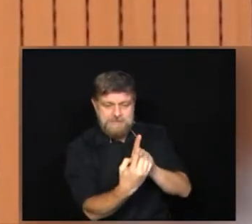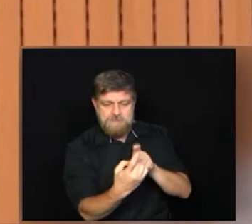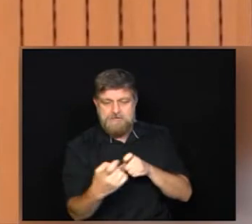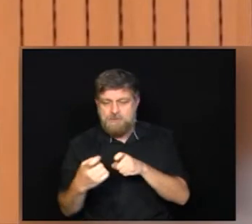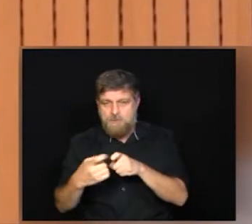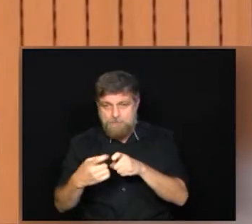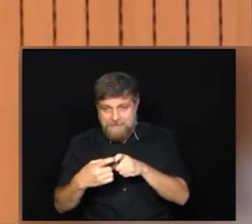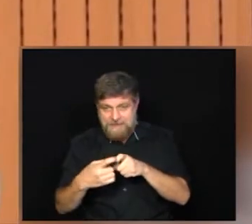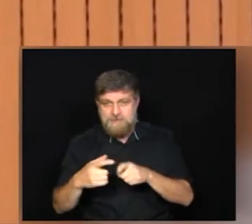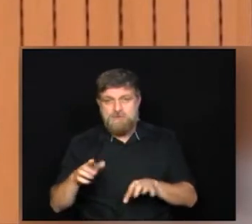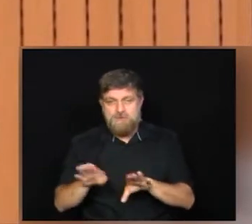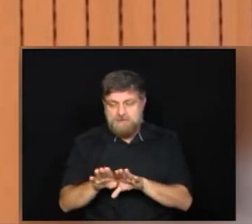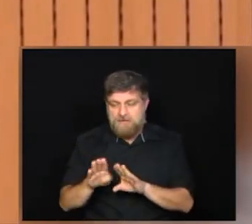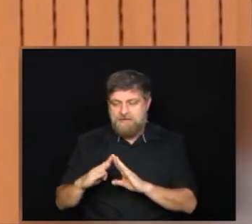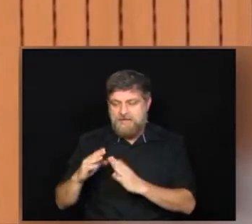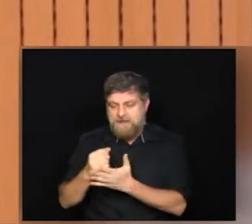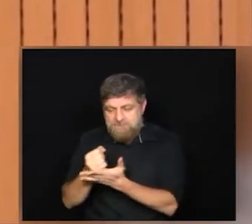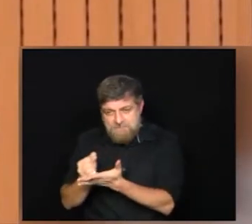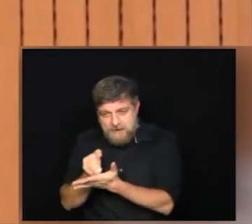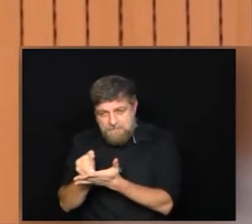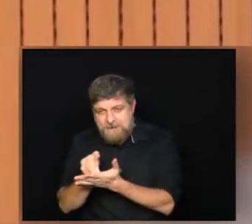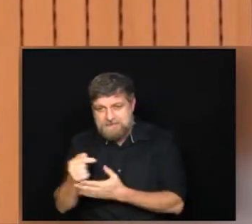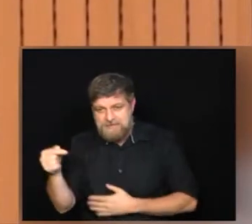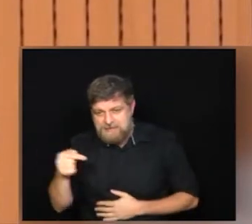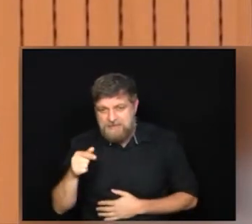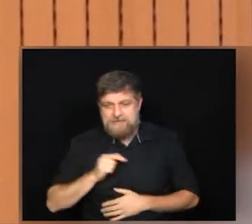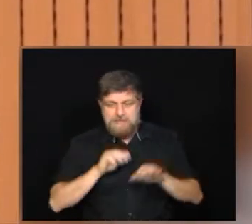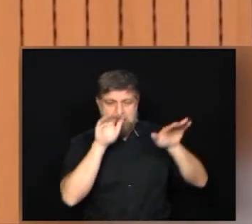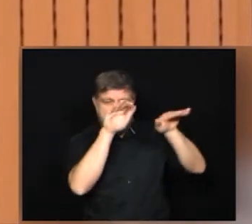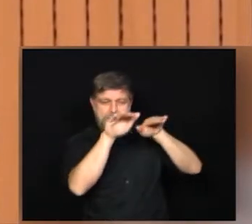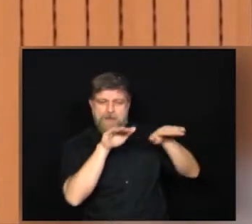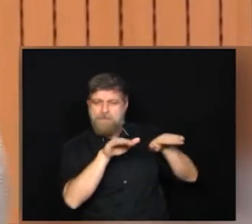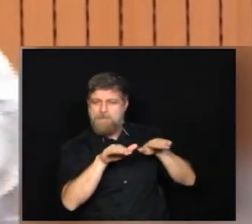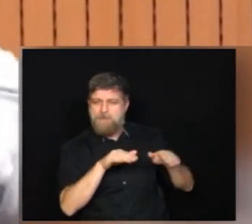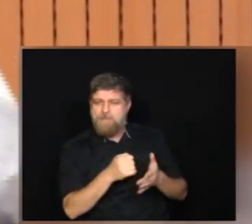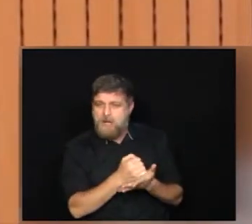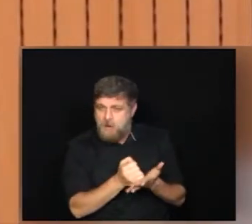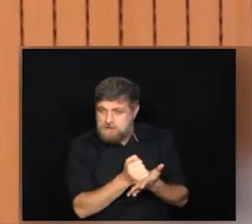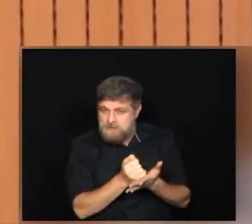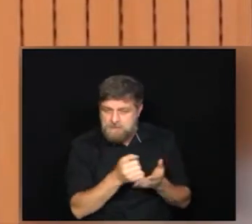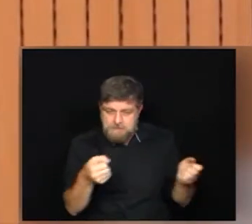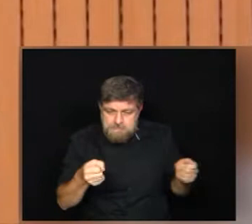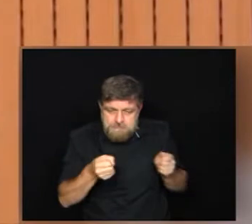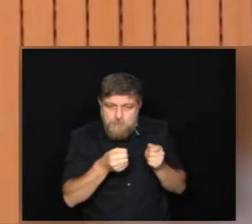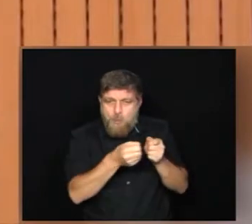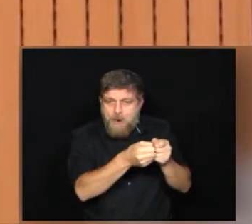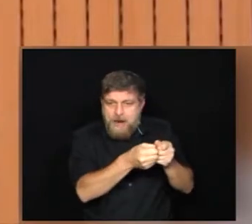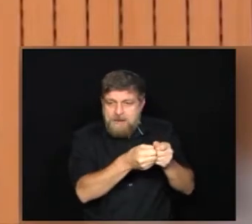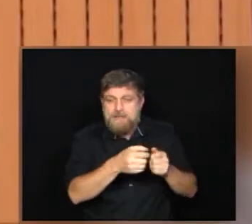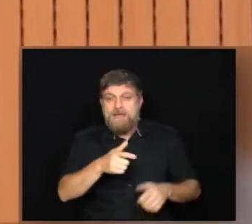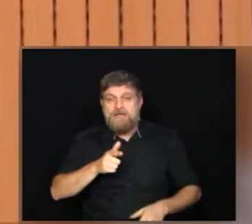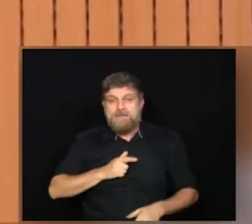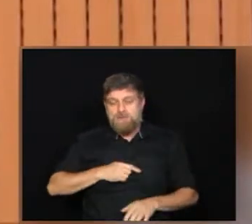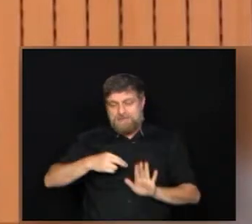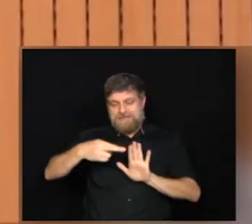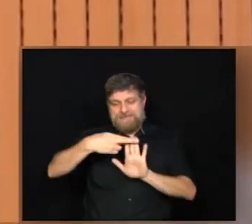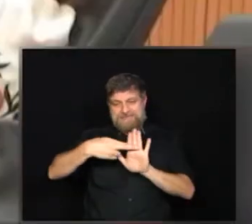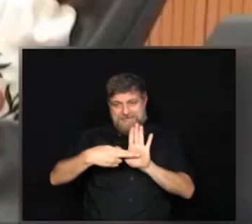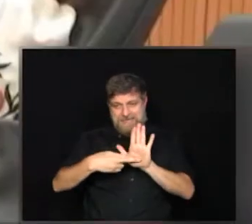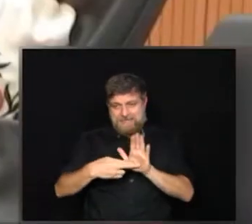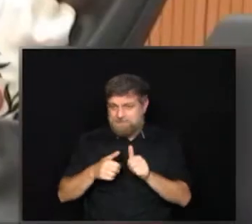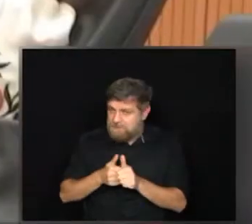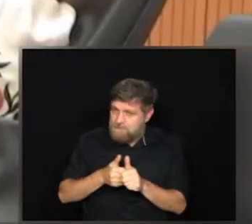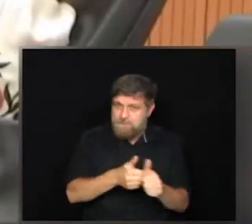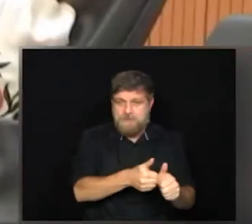médico, uma área de farmácia, onde você guarda os seus medicamentos. Então você tem normas que você tem que